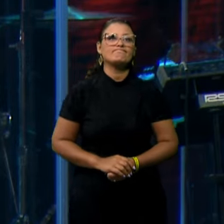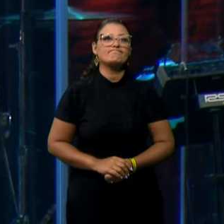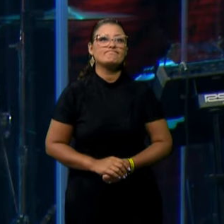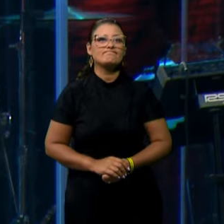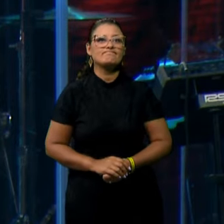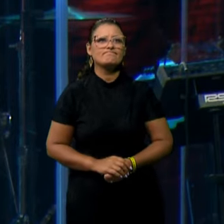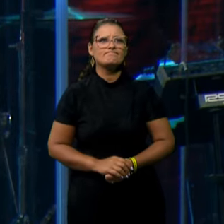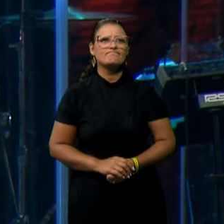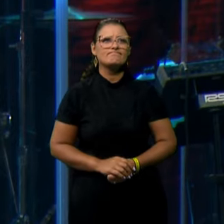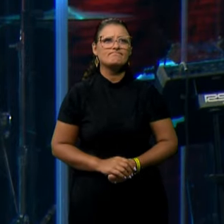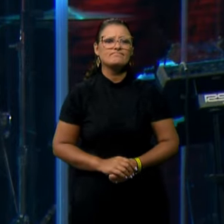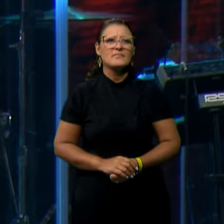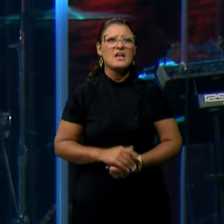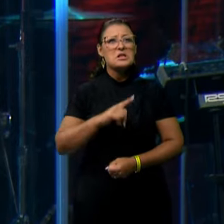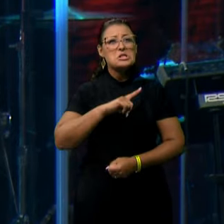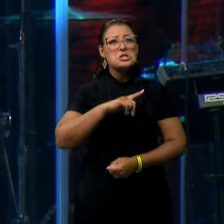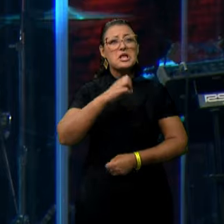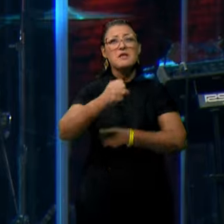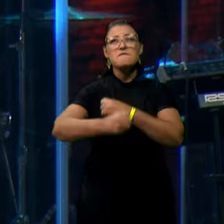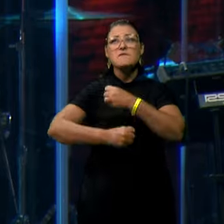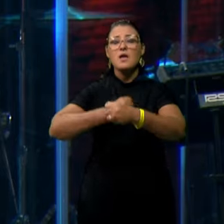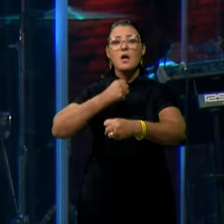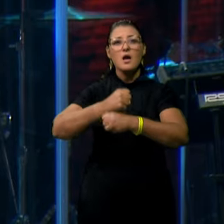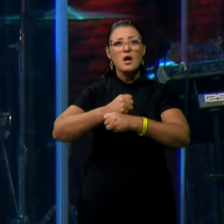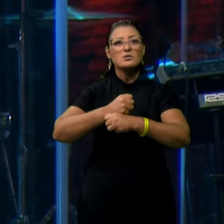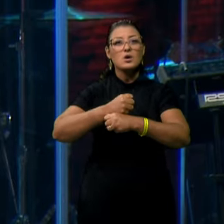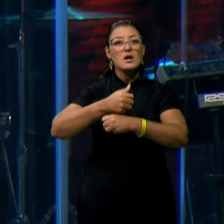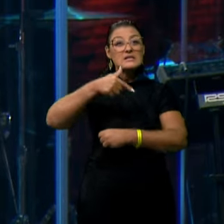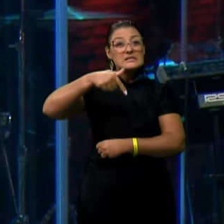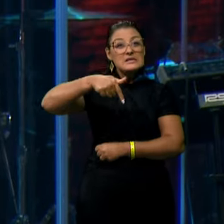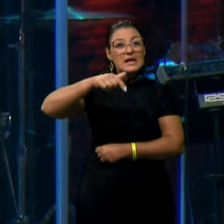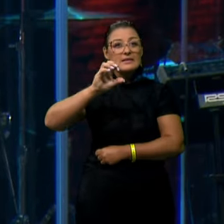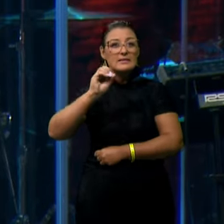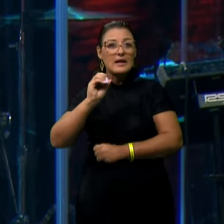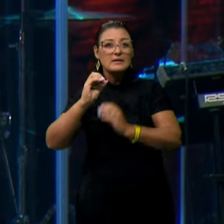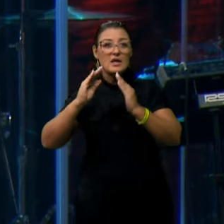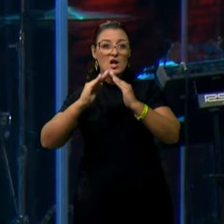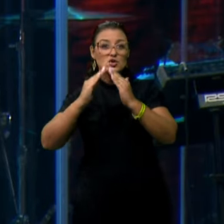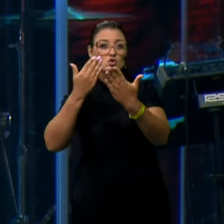já fiz ano começamos aqui 70 escolas não só